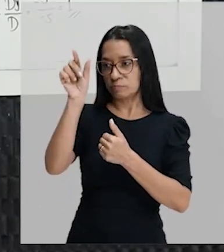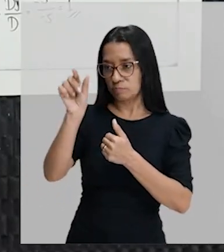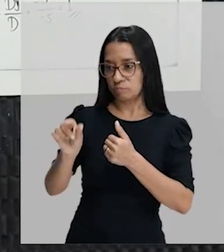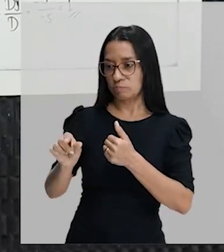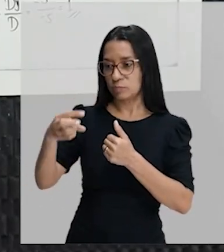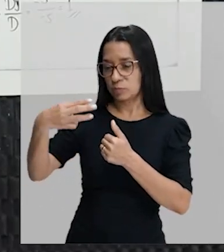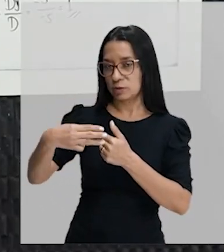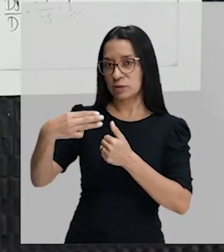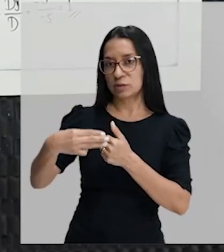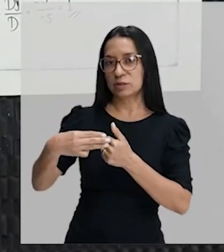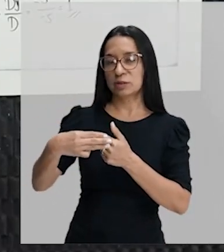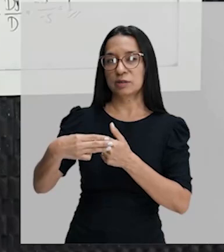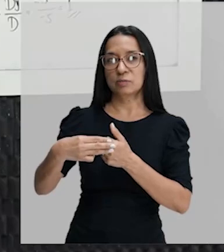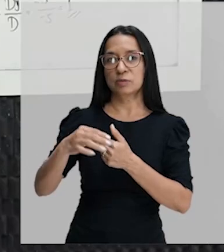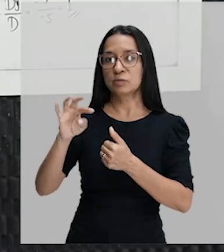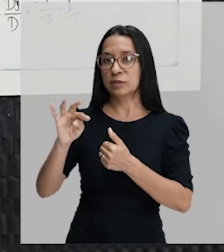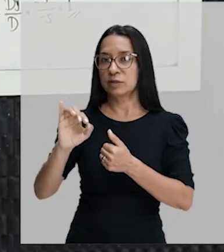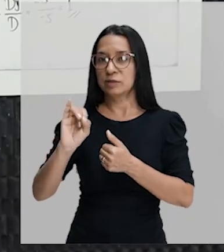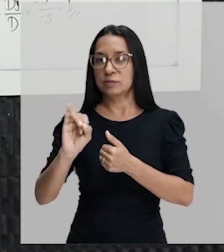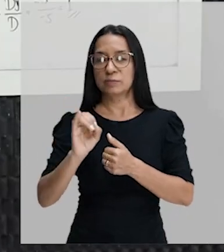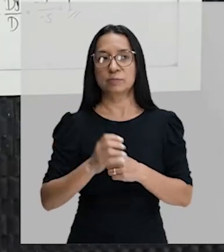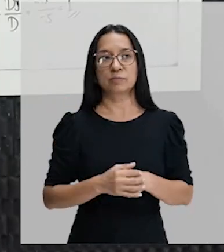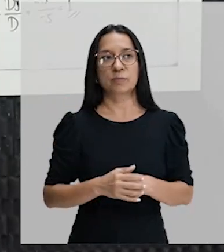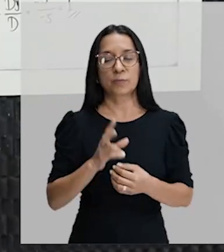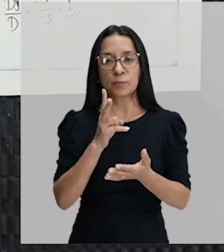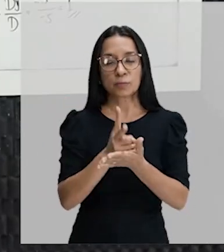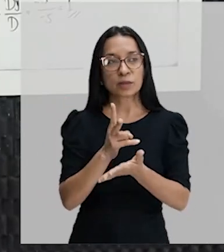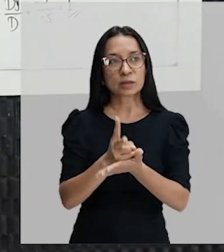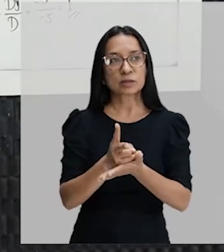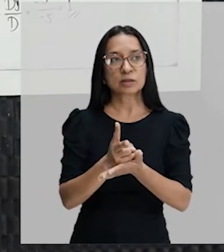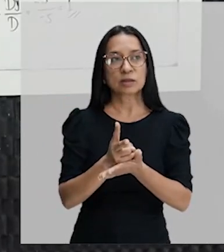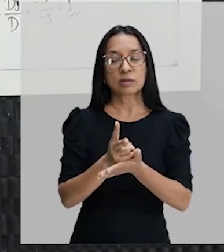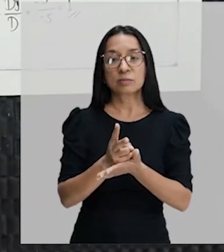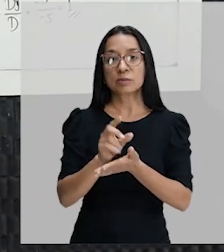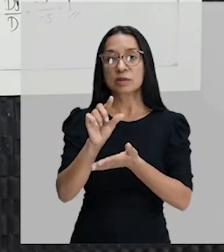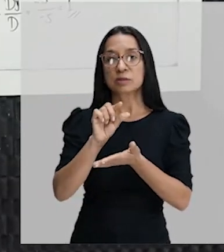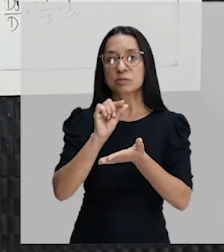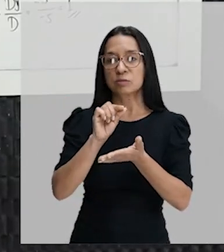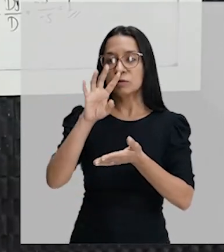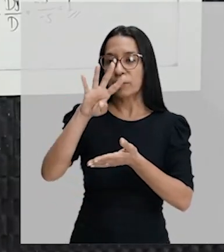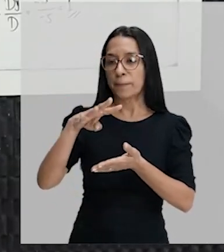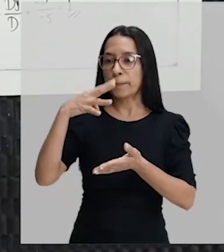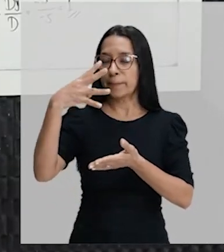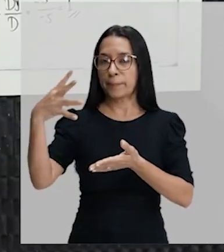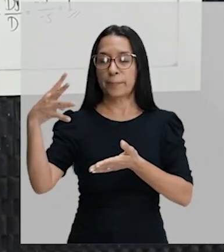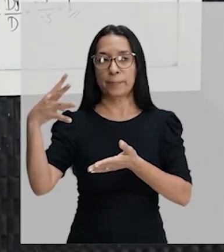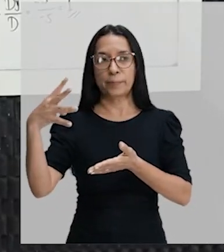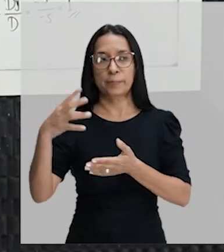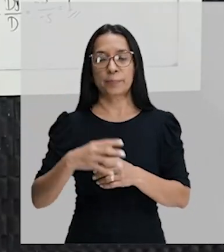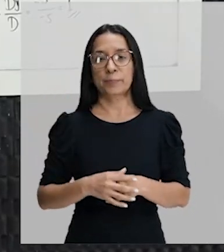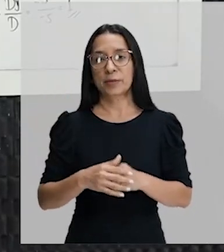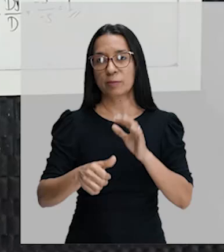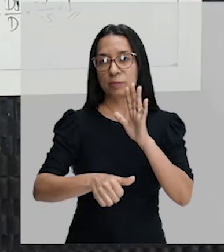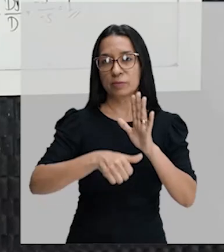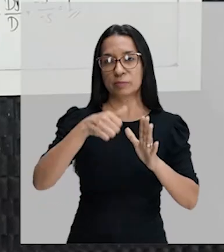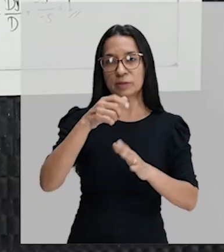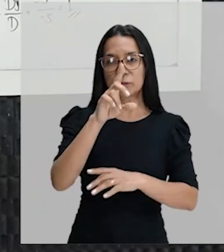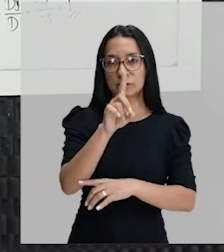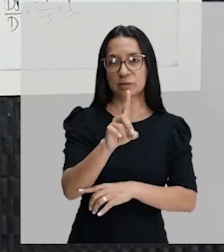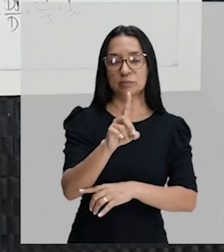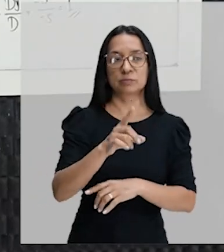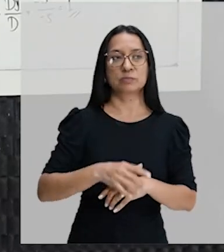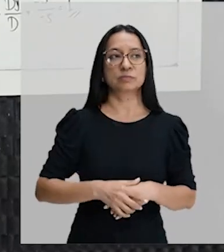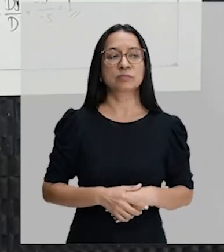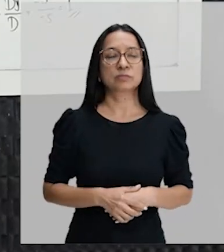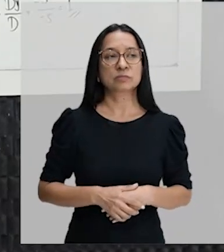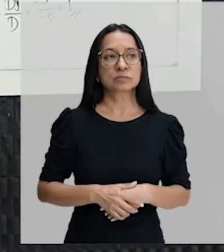coluna pelos termos independentes. Sempre o critério é essa matriz aqui incompleta. Se você observar a matriz incompleta,